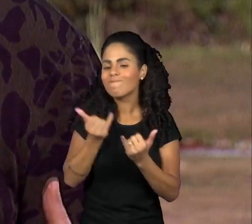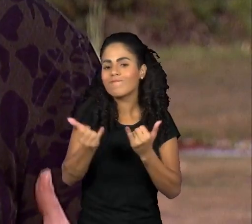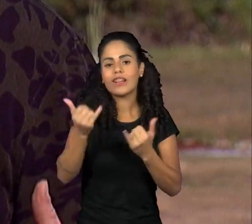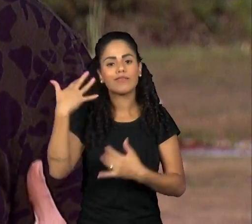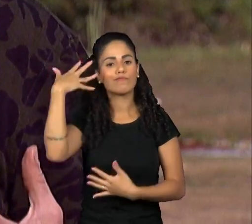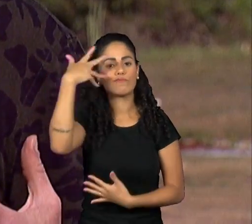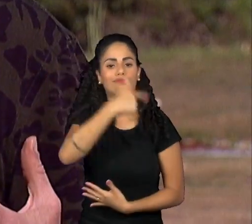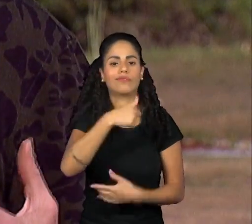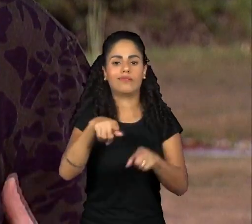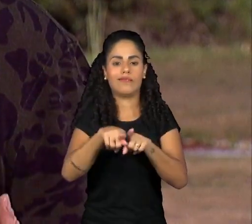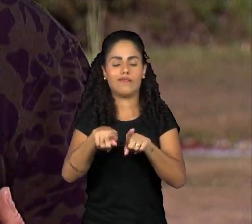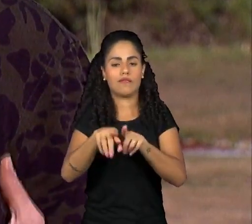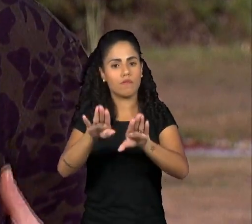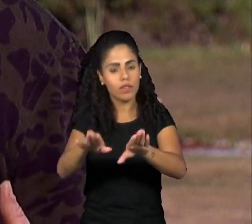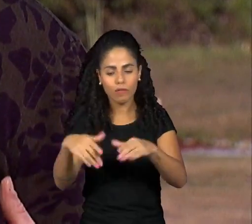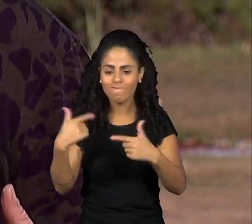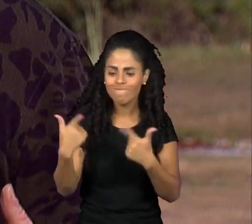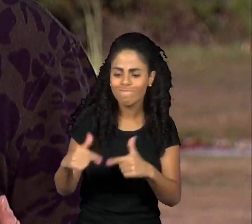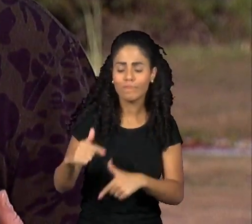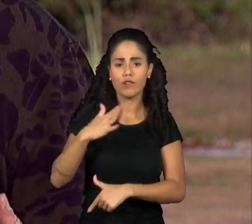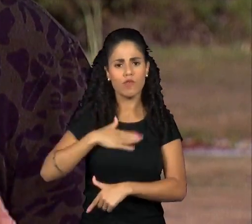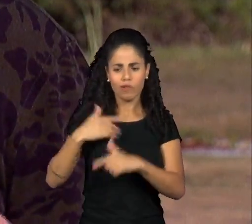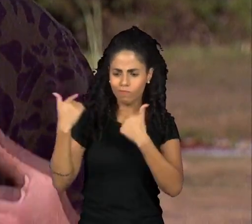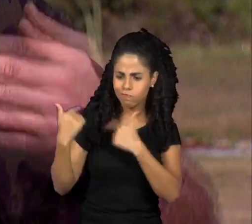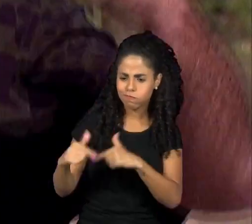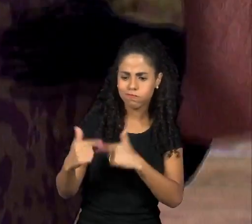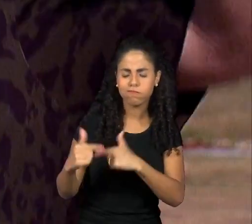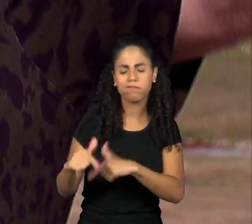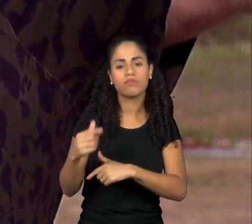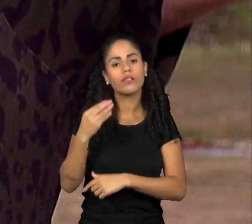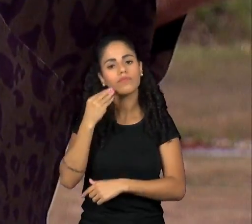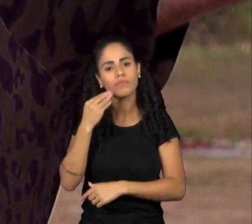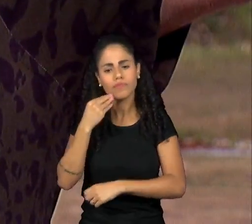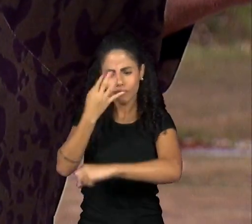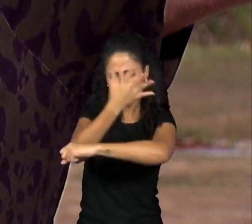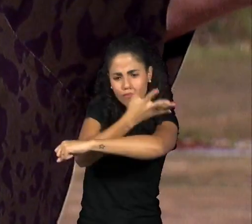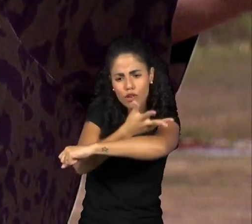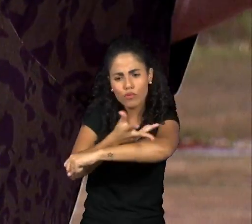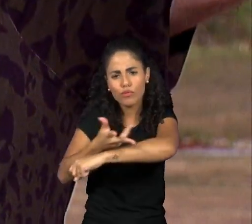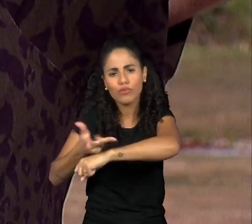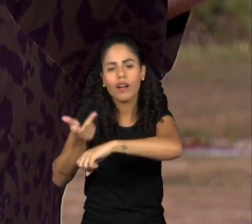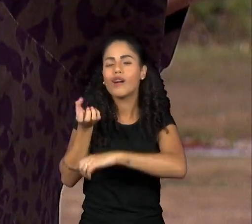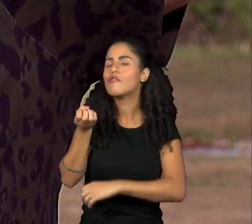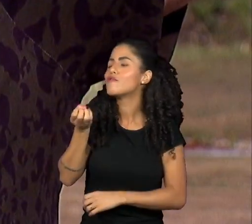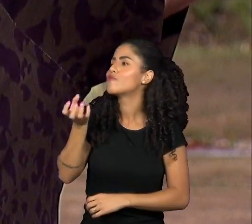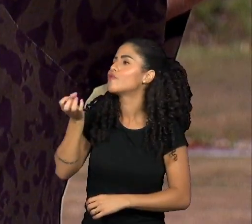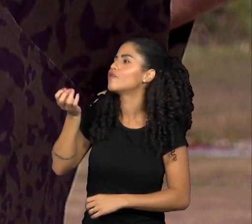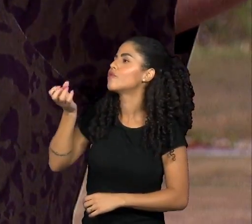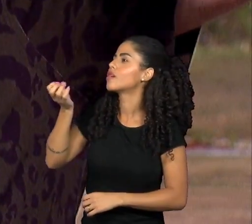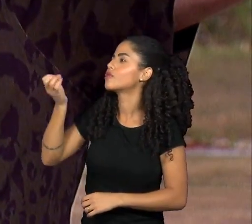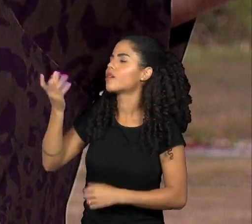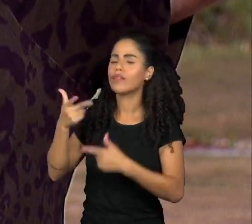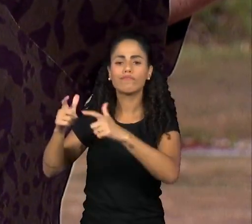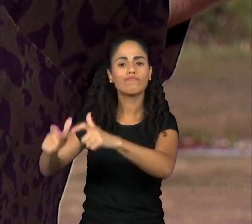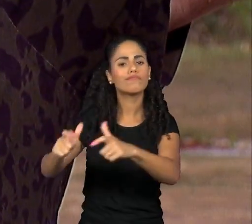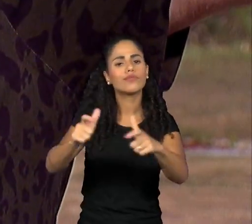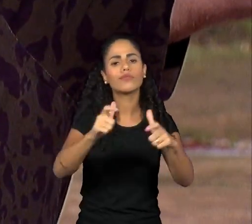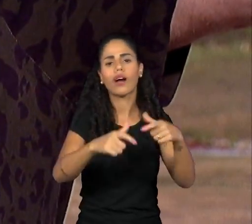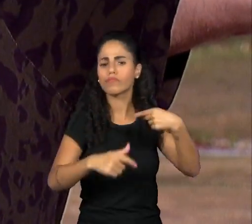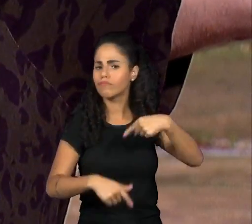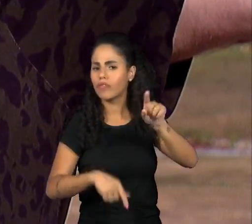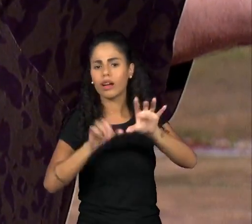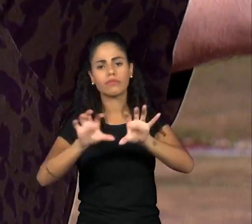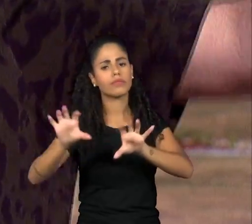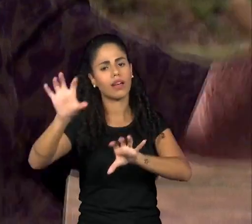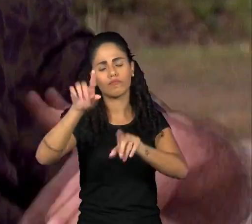tenta trazer essa ideia de que o lugar bonito que você vai viajar, Chapada dos Veadeiros, ou Parque Nacional